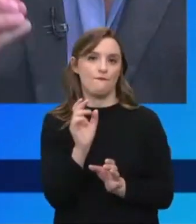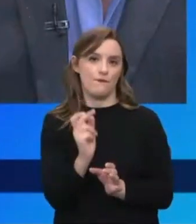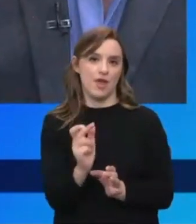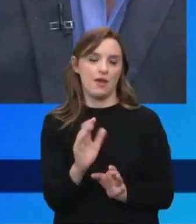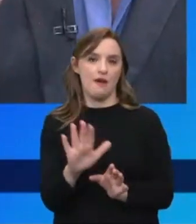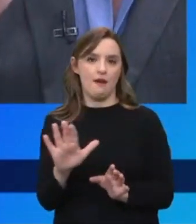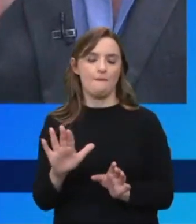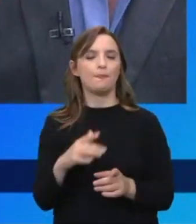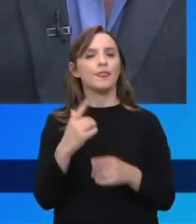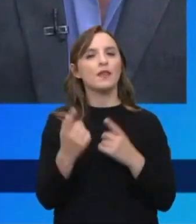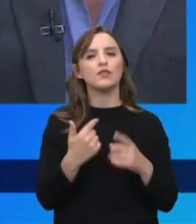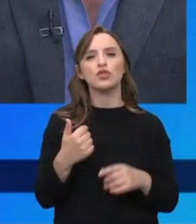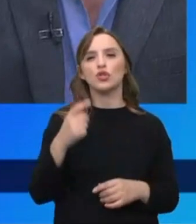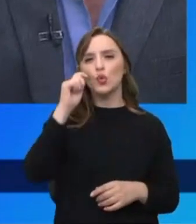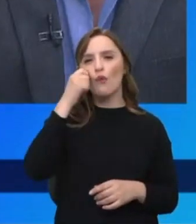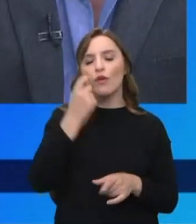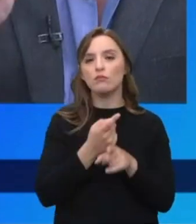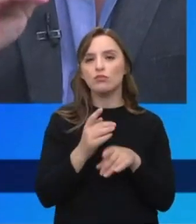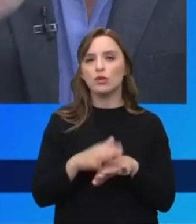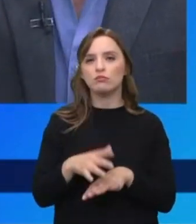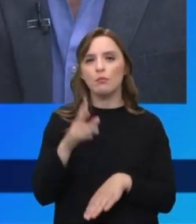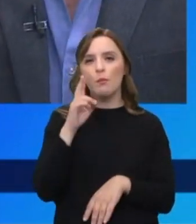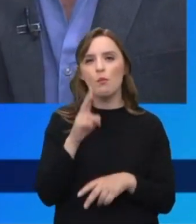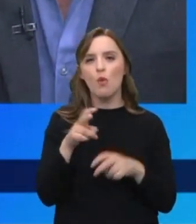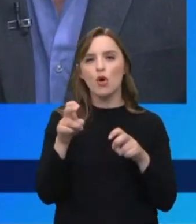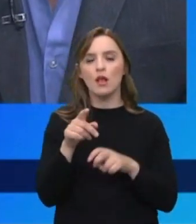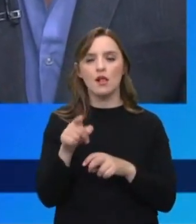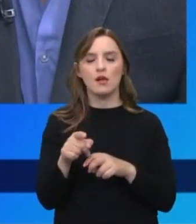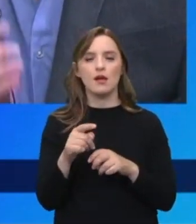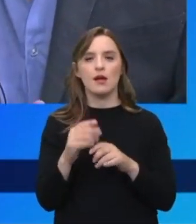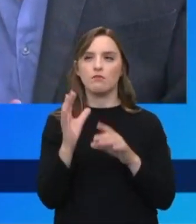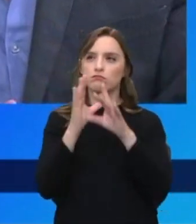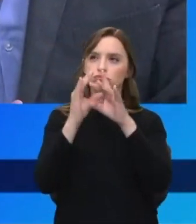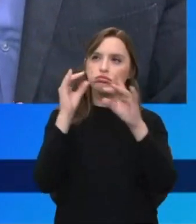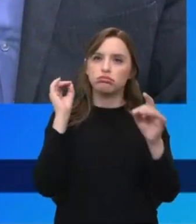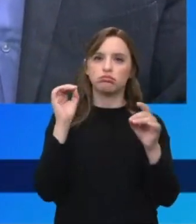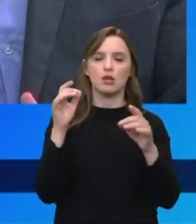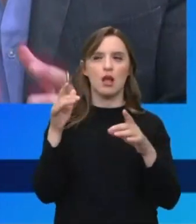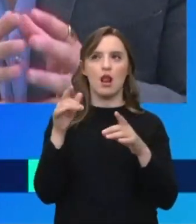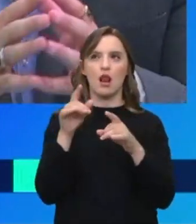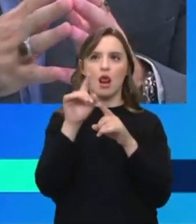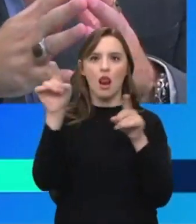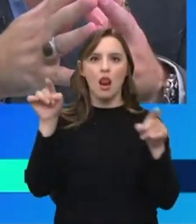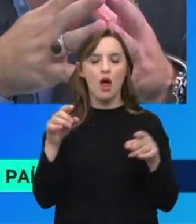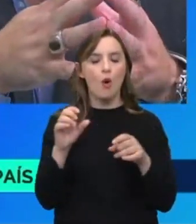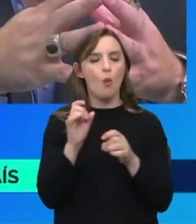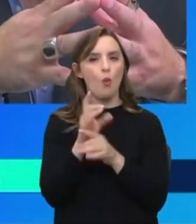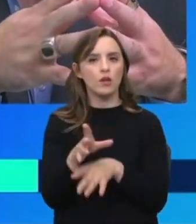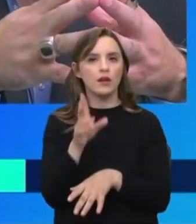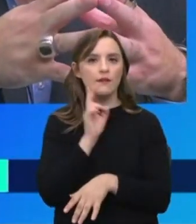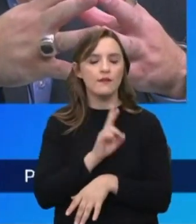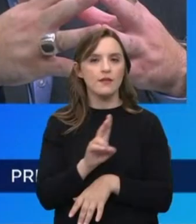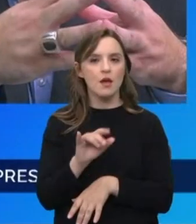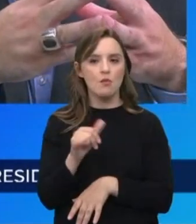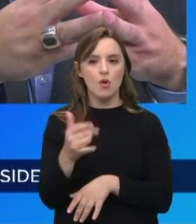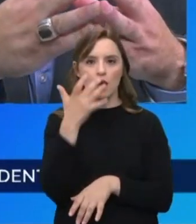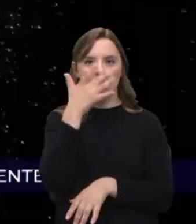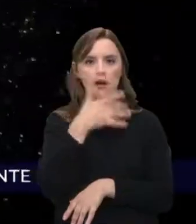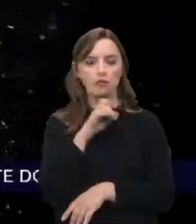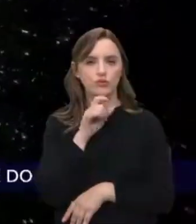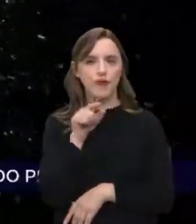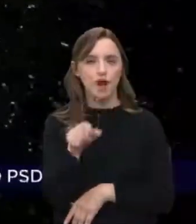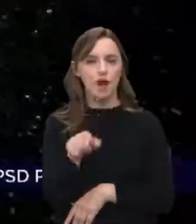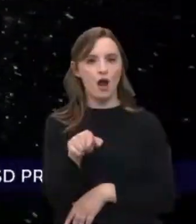desconfiamos, até porque temos alguns indícios, visto noutras galáxias, que esse tipo de buracos negros podem se calhar existir no coração